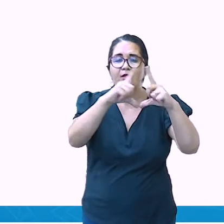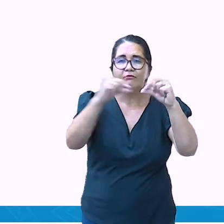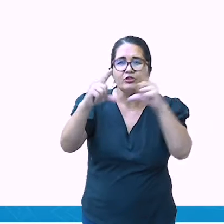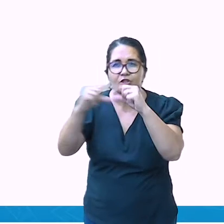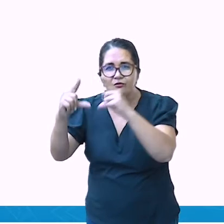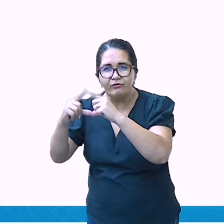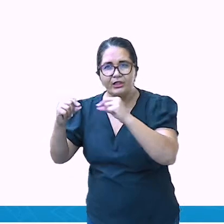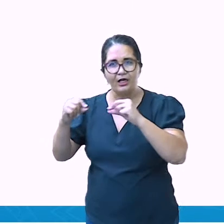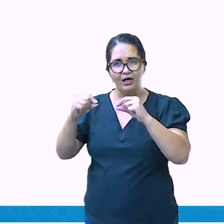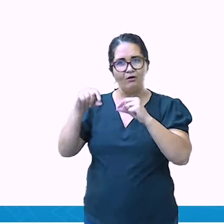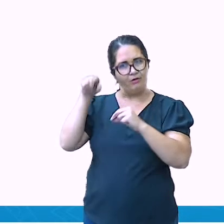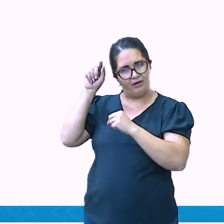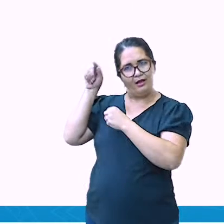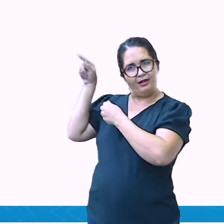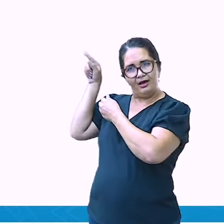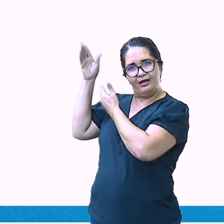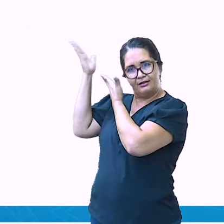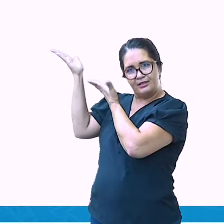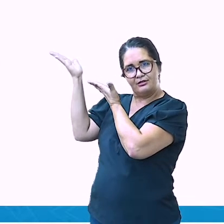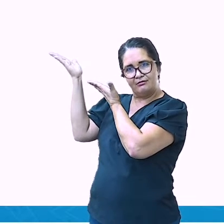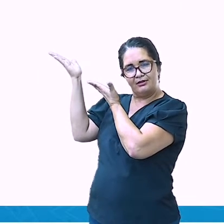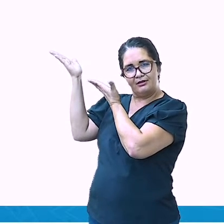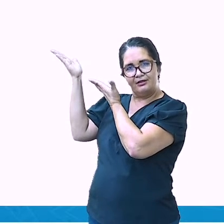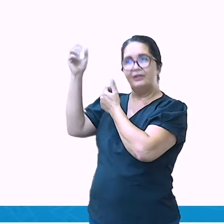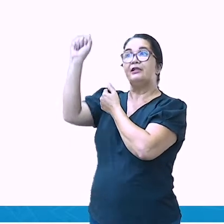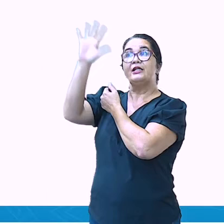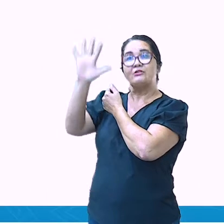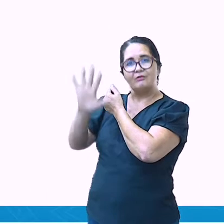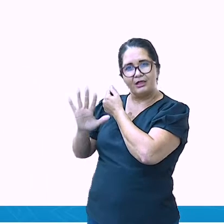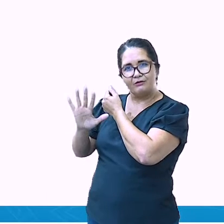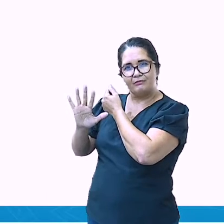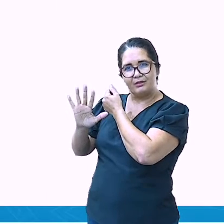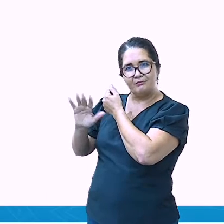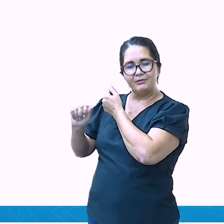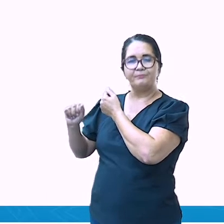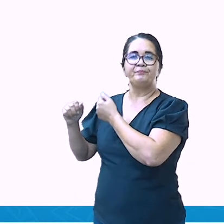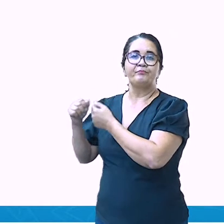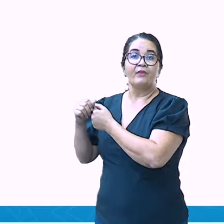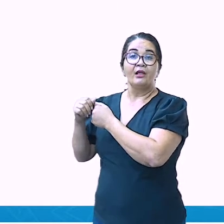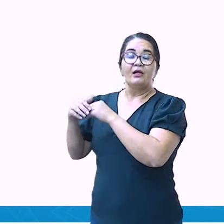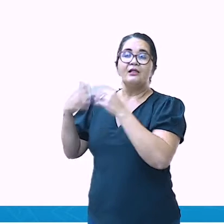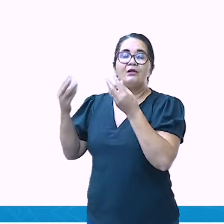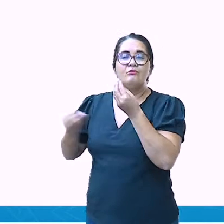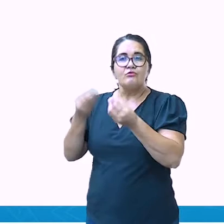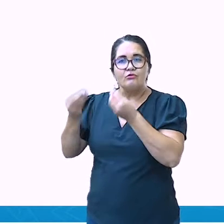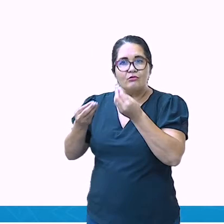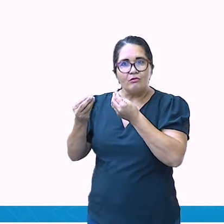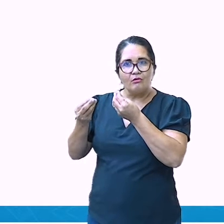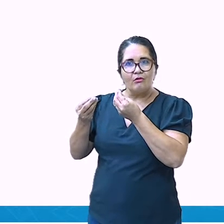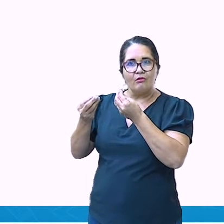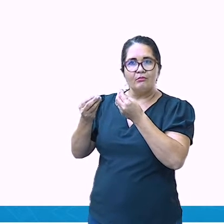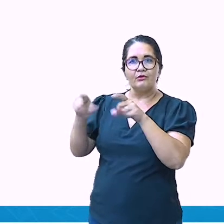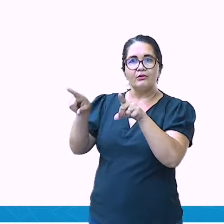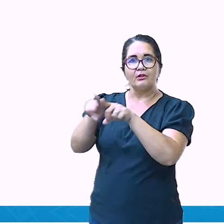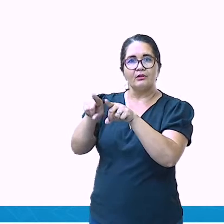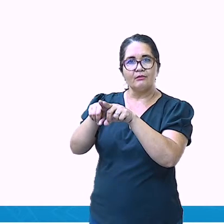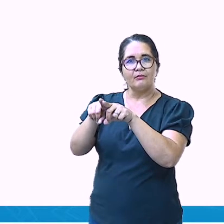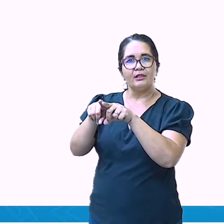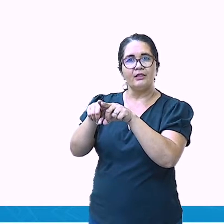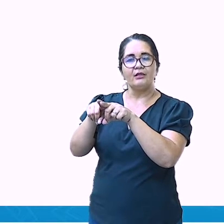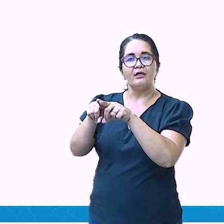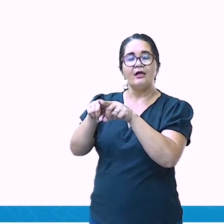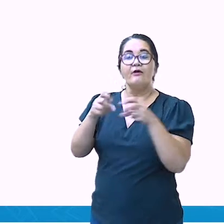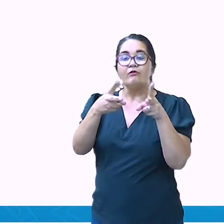Aqui, eles regionalizaram porque eles costumam dizer que aqui é o celeiro agrícola do